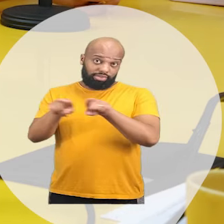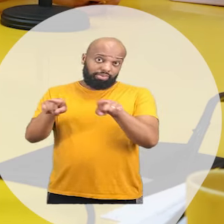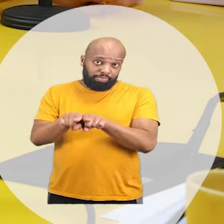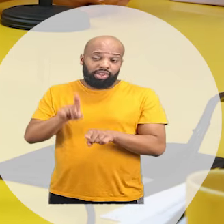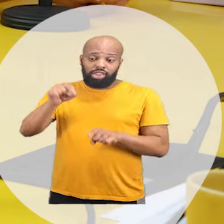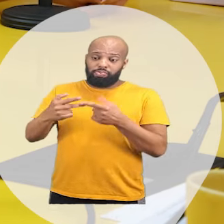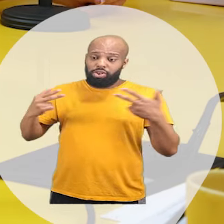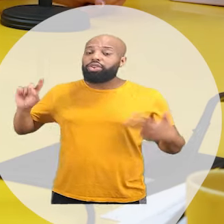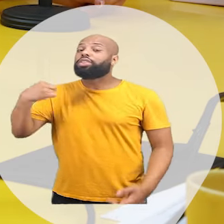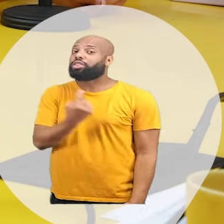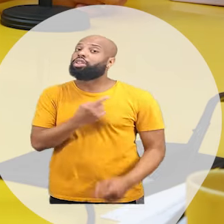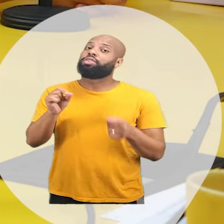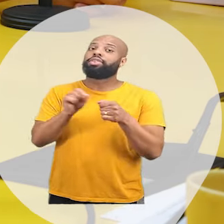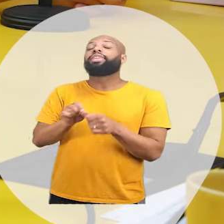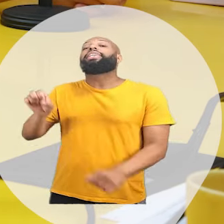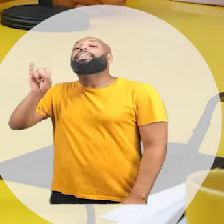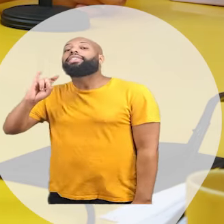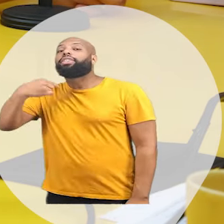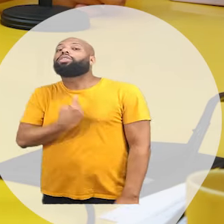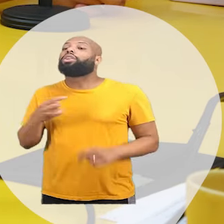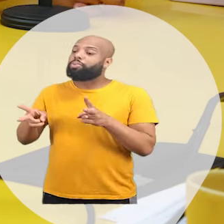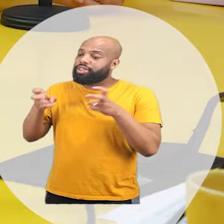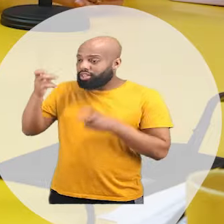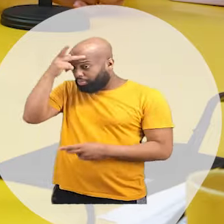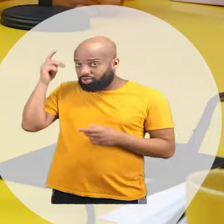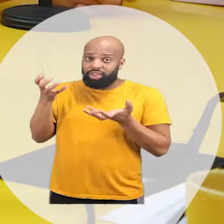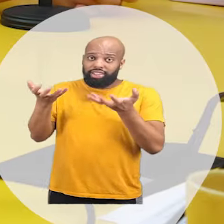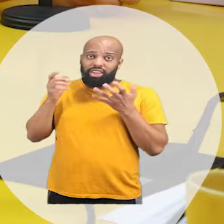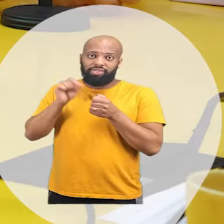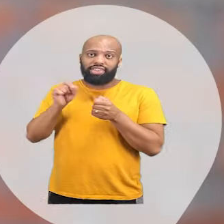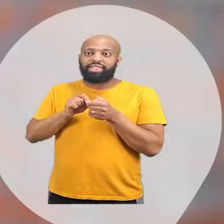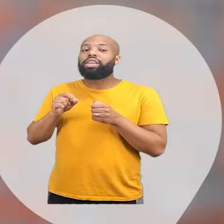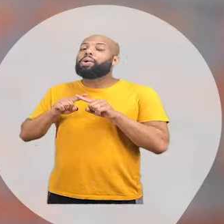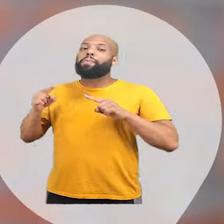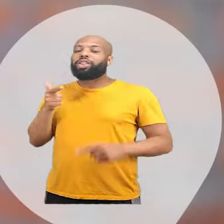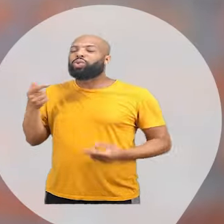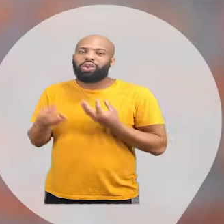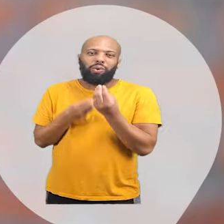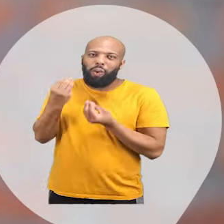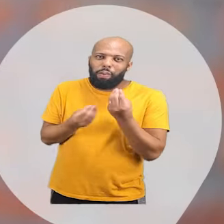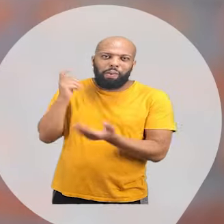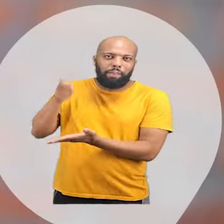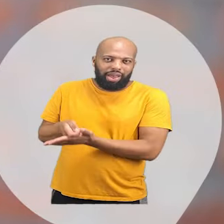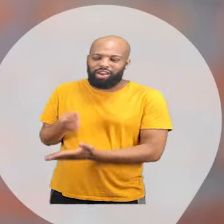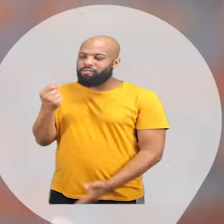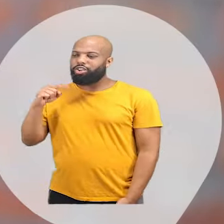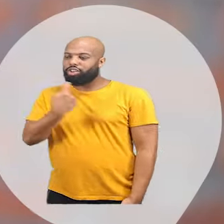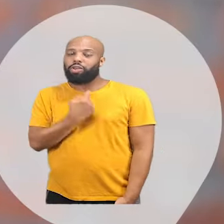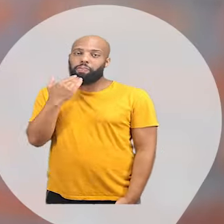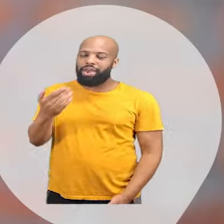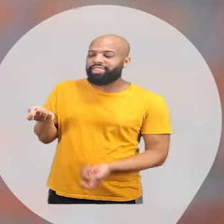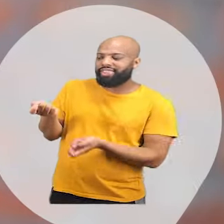isso é uma das coisas que a gente faz se a gente vê que a pessoa que é muito fazer e não tem condições a gente